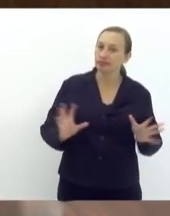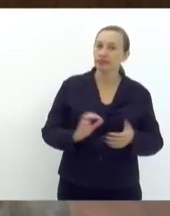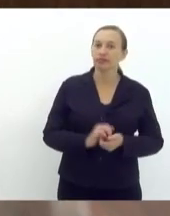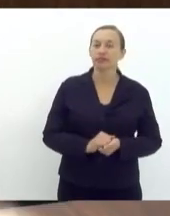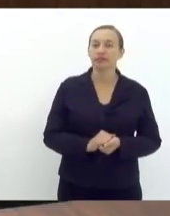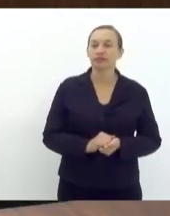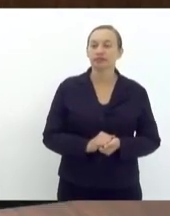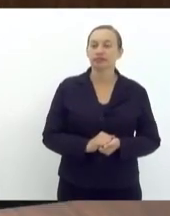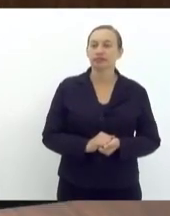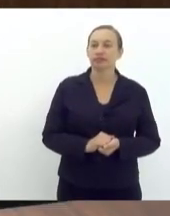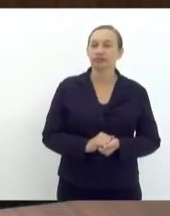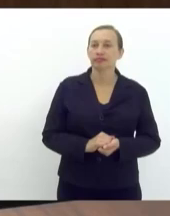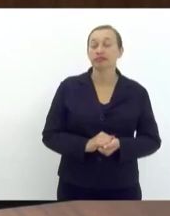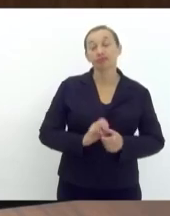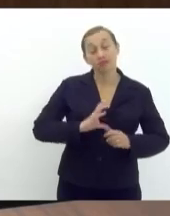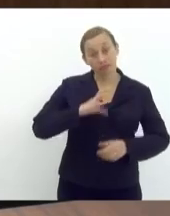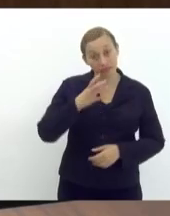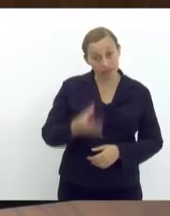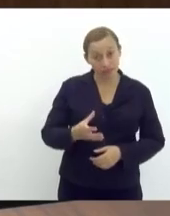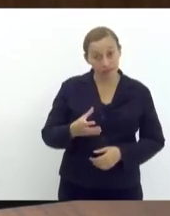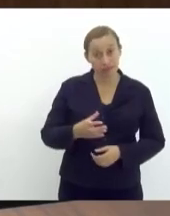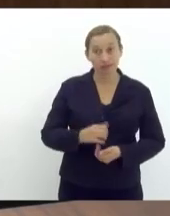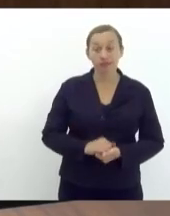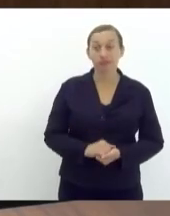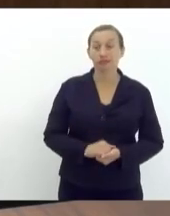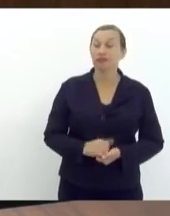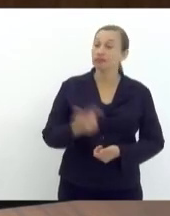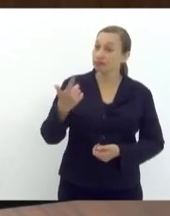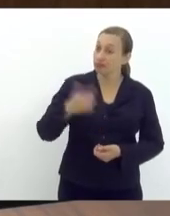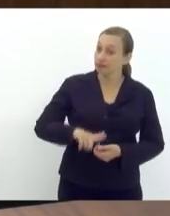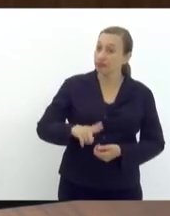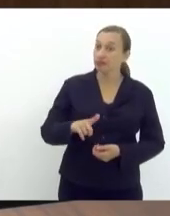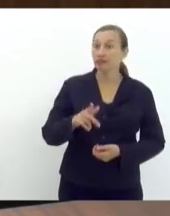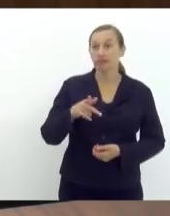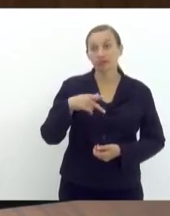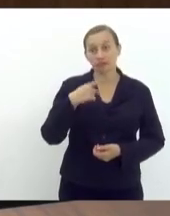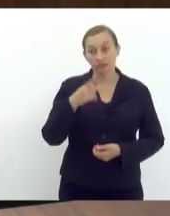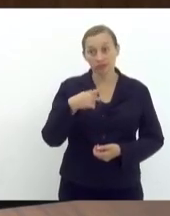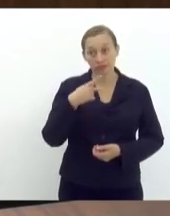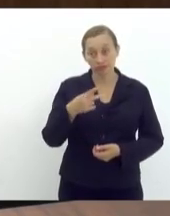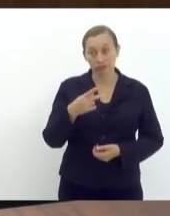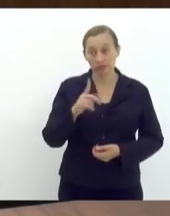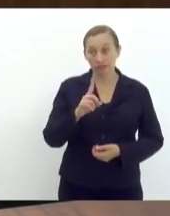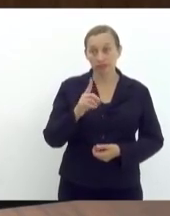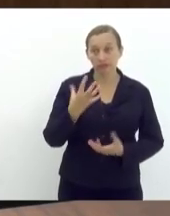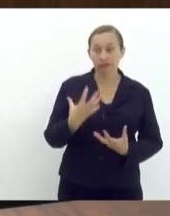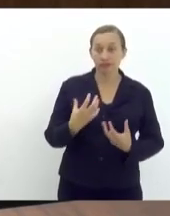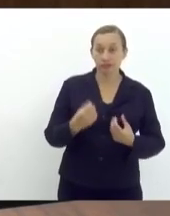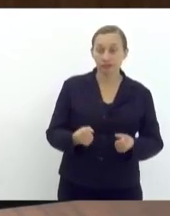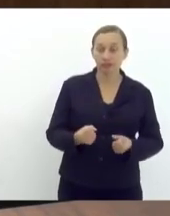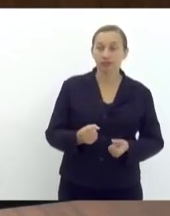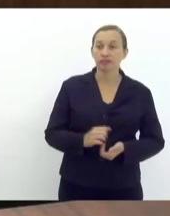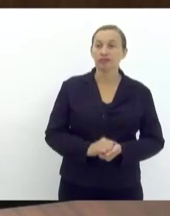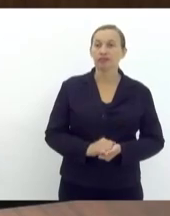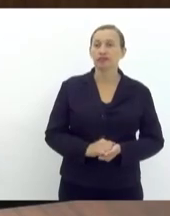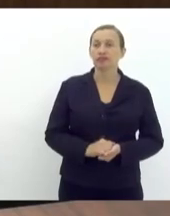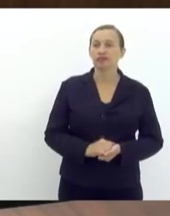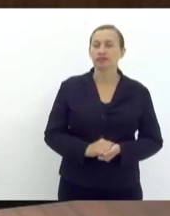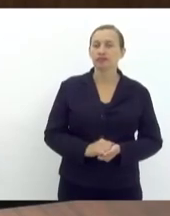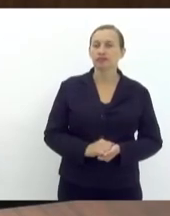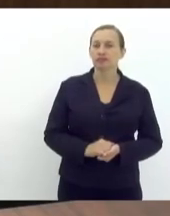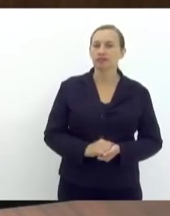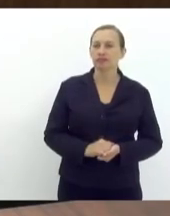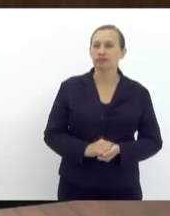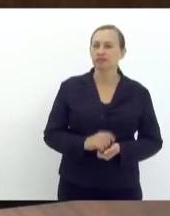e na sua coragem como mais uma vez manifestou não aceitando batido essa